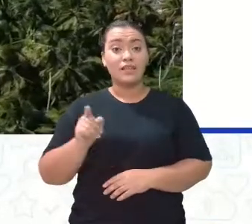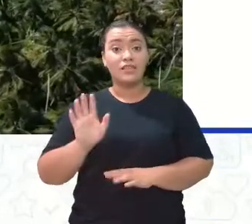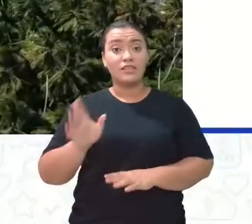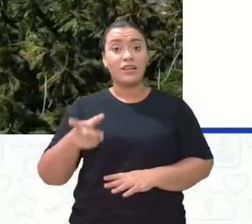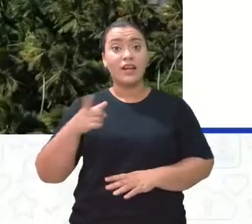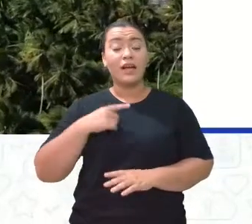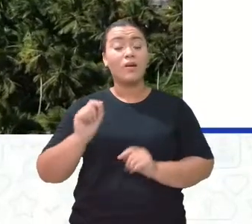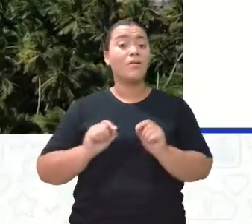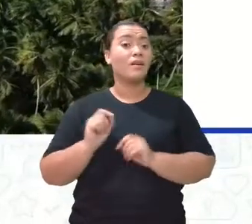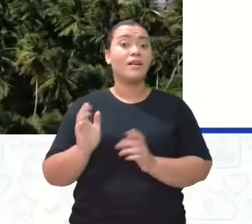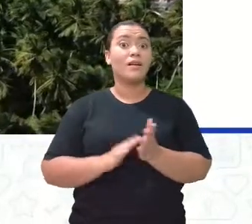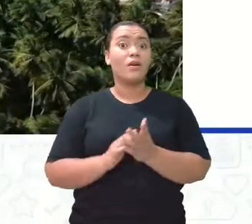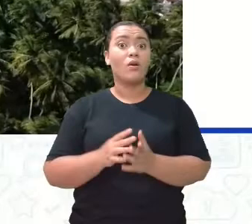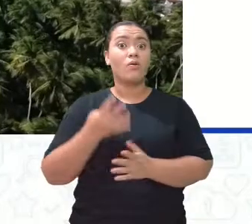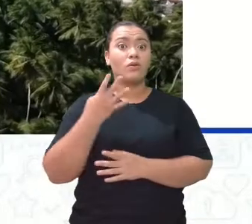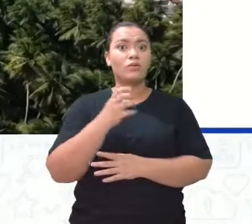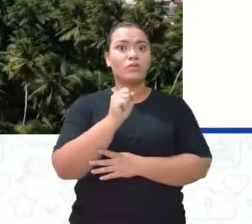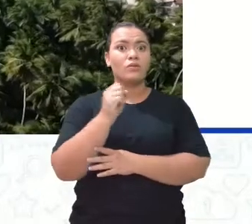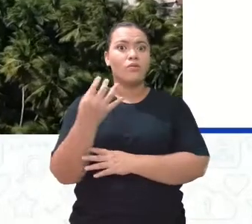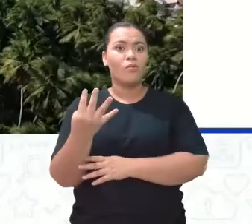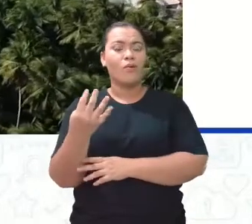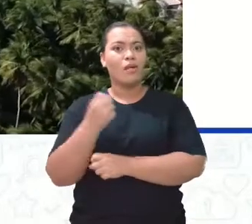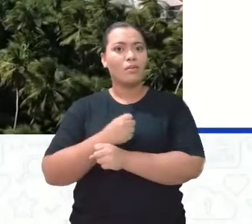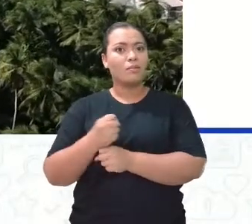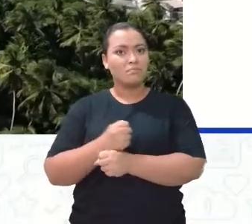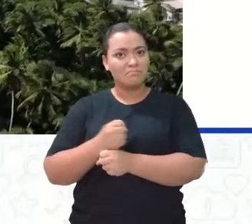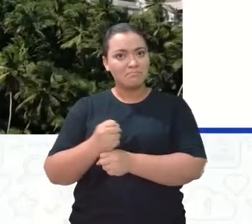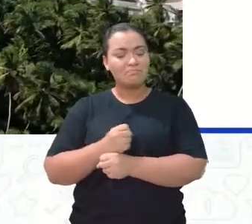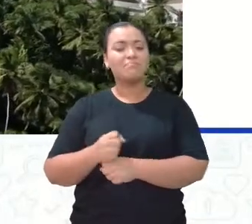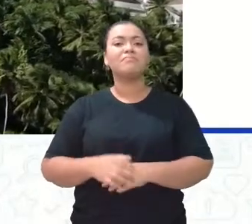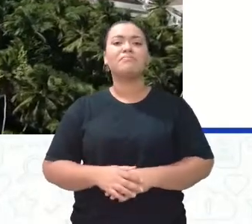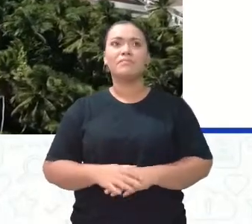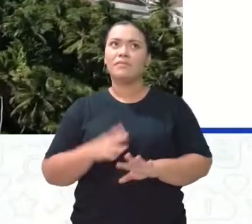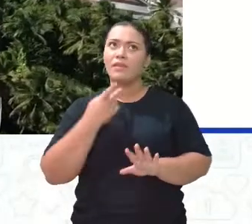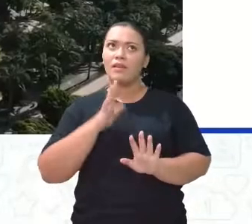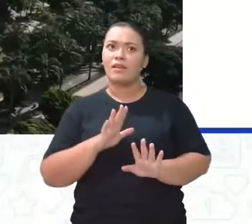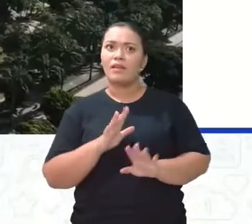celebrando 484 anos. Aliás,